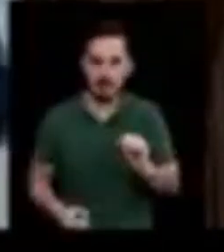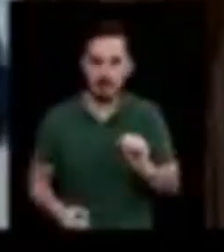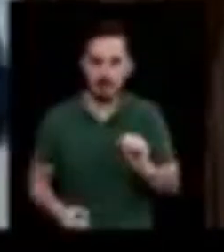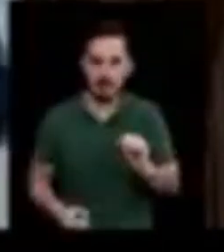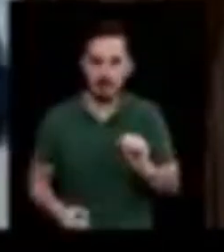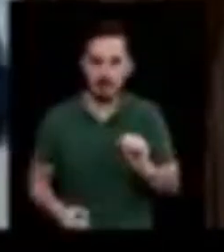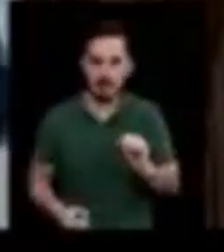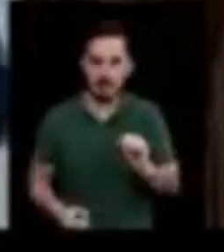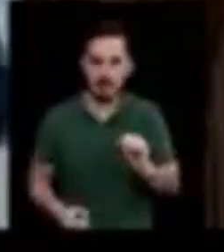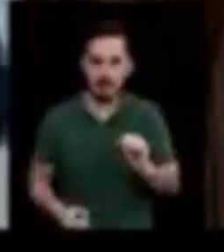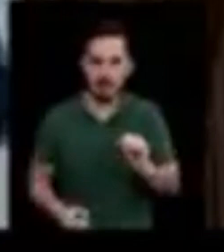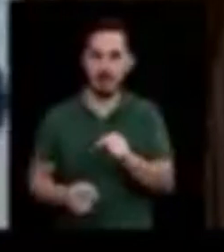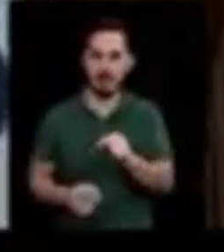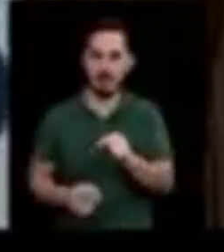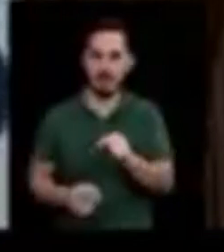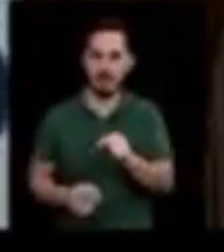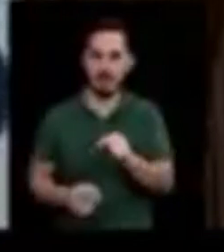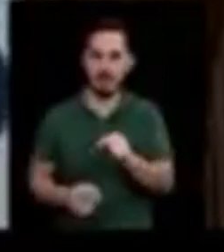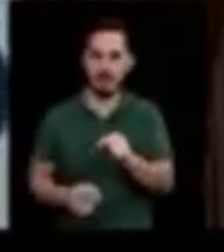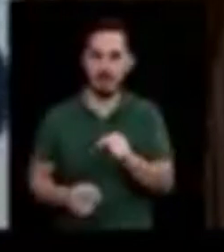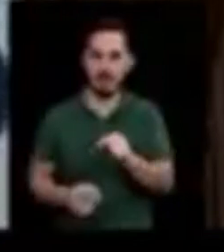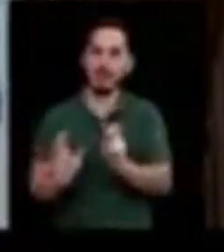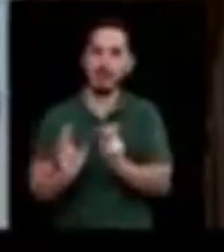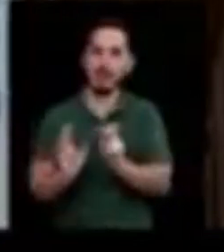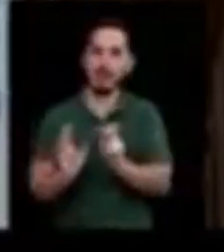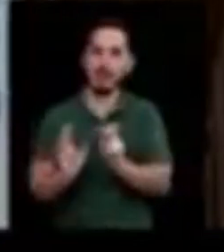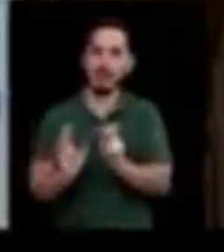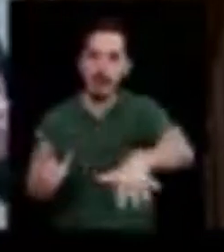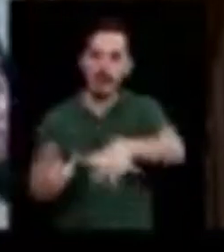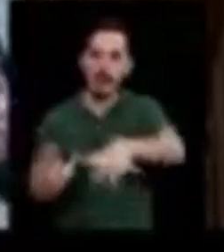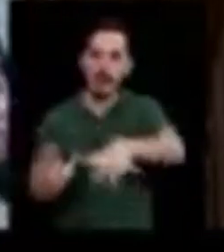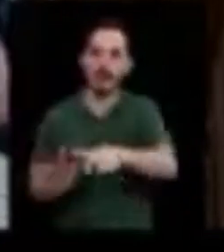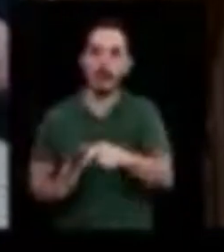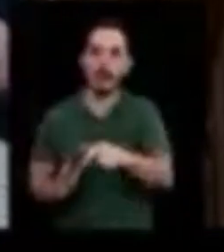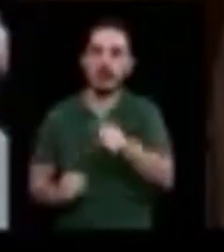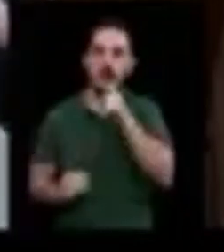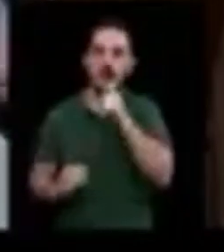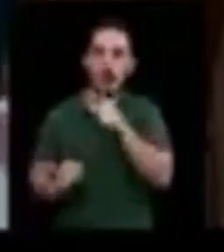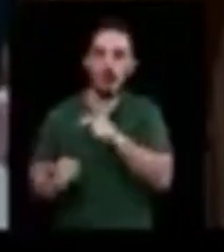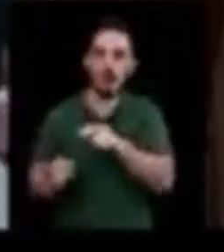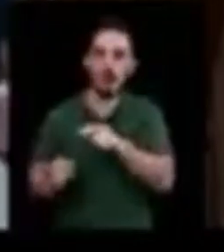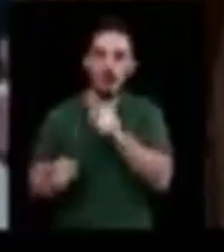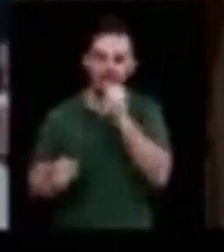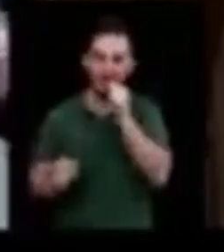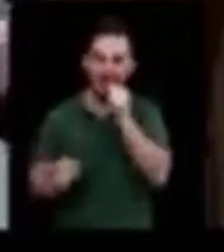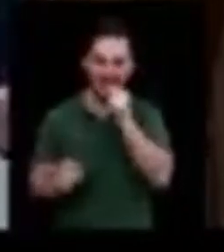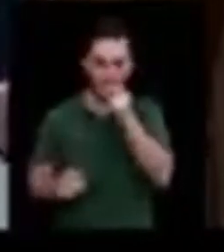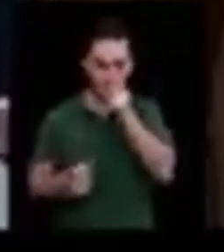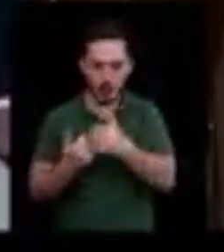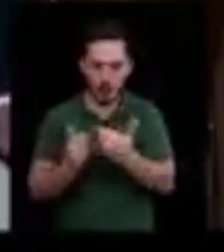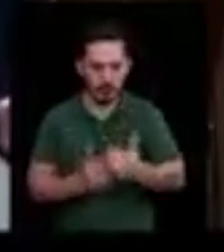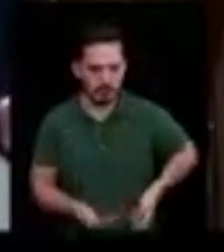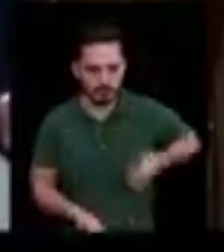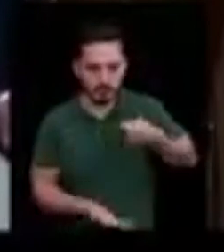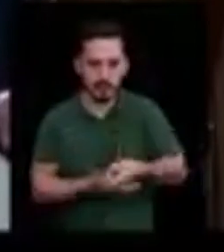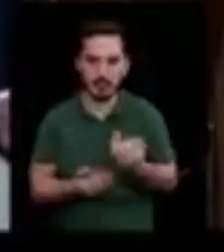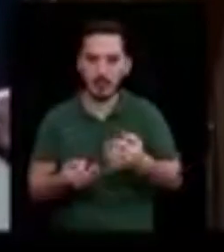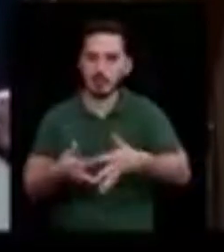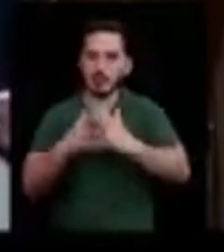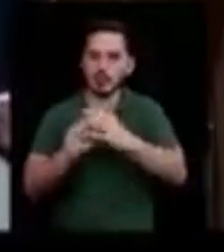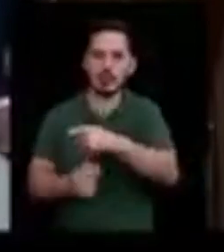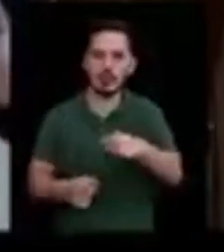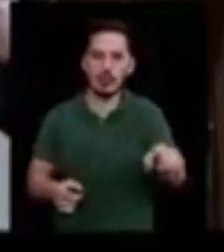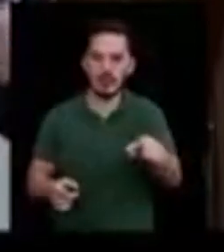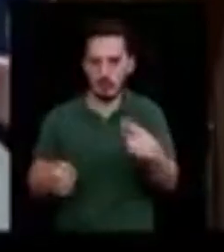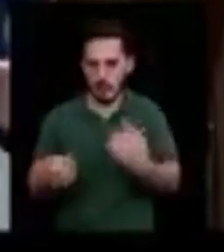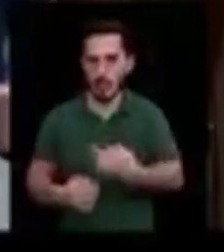entrada da Quinta o ramal com água e as pessoas pagaram do seu bolso toda a infraestrutura de abastecimento público de